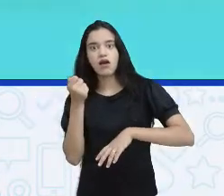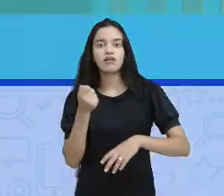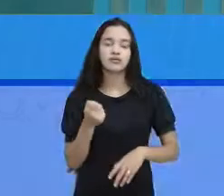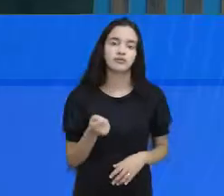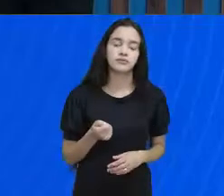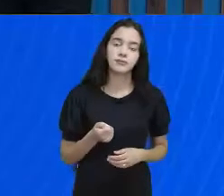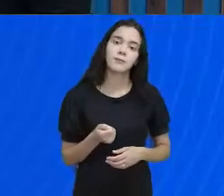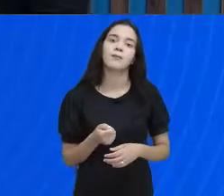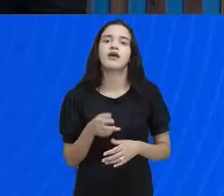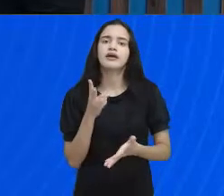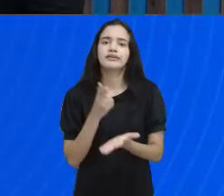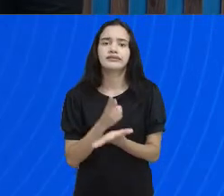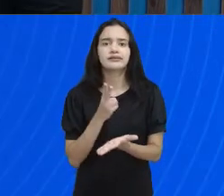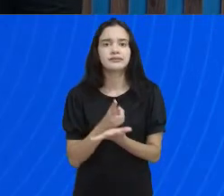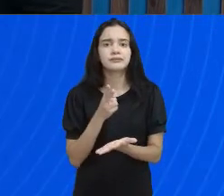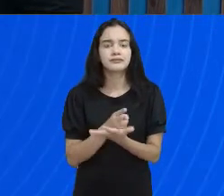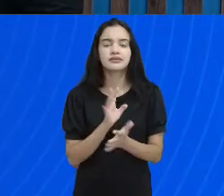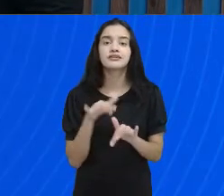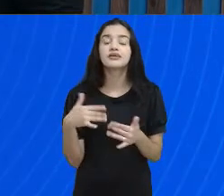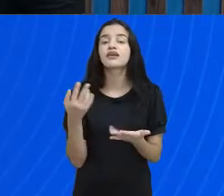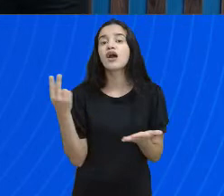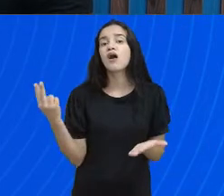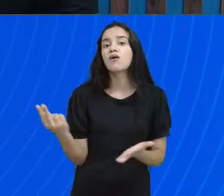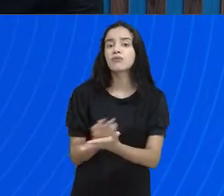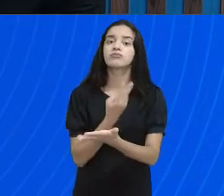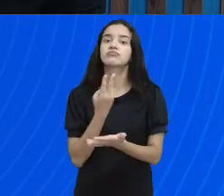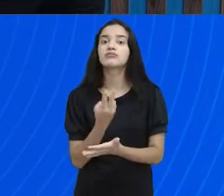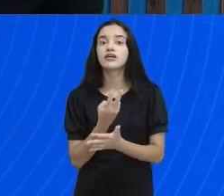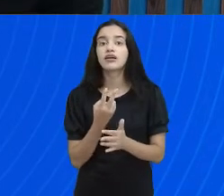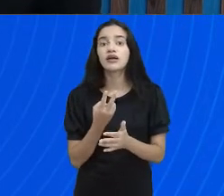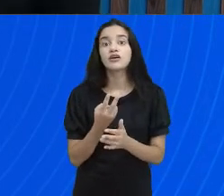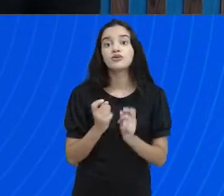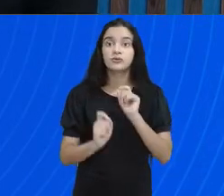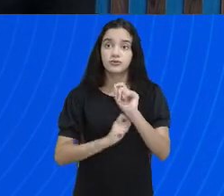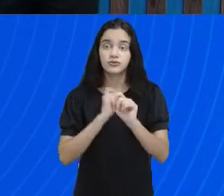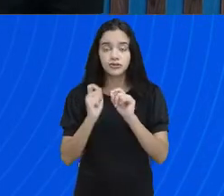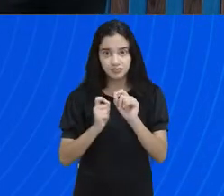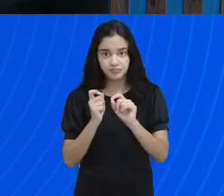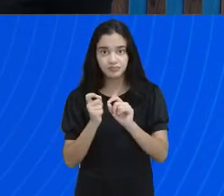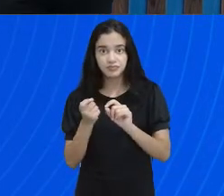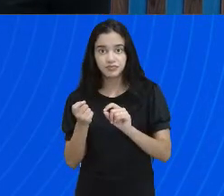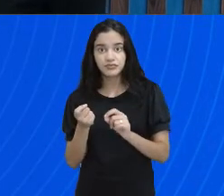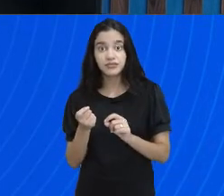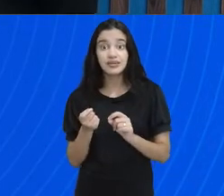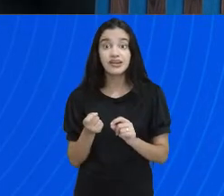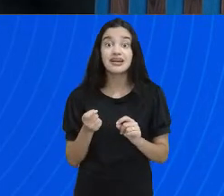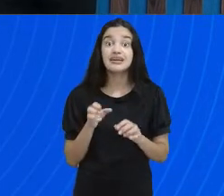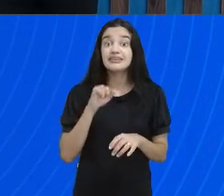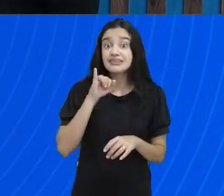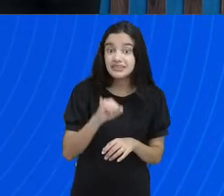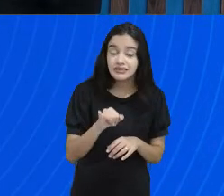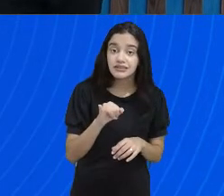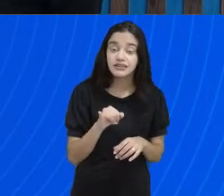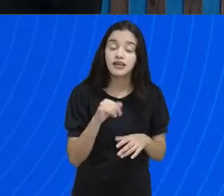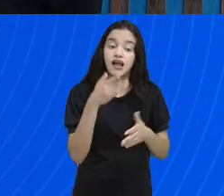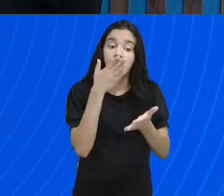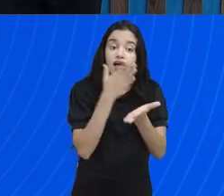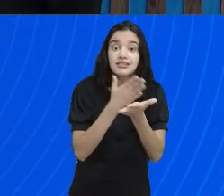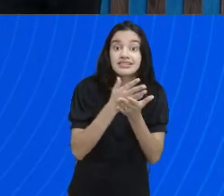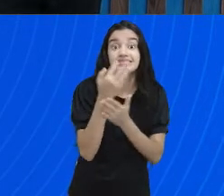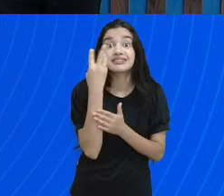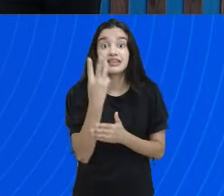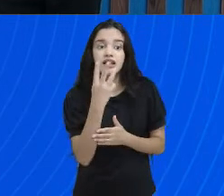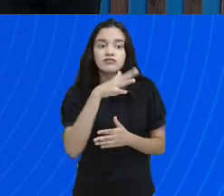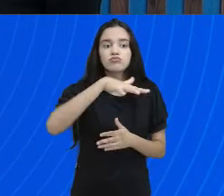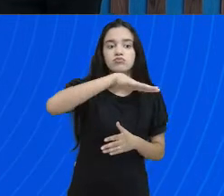serviço, ele sempre tem que acontecer numa diagonal. Então, se a quadra é dividida, lembra que eu falei que ela tem 3 partes,